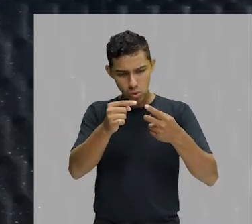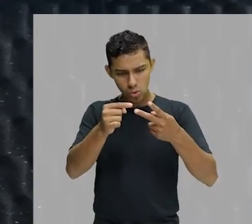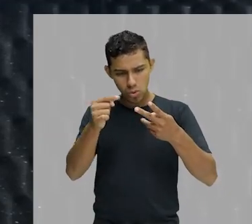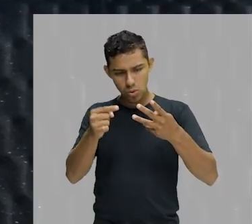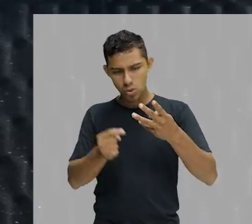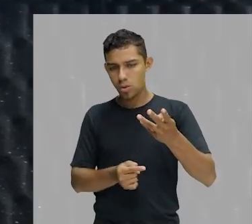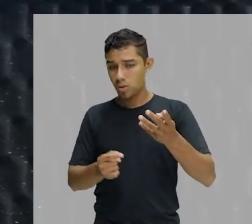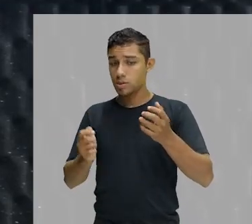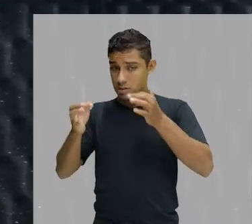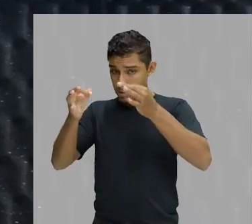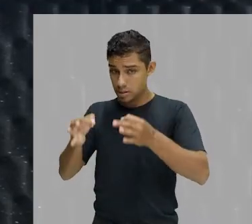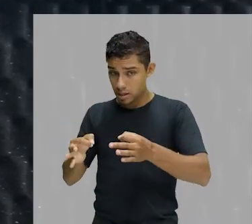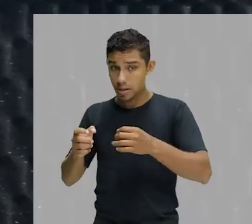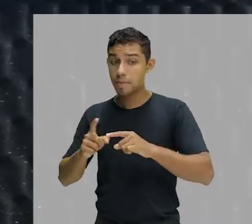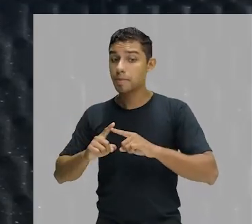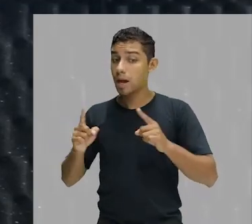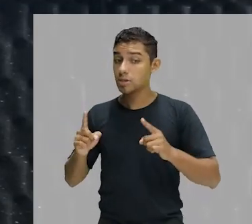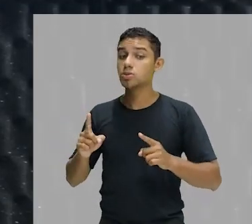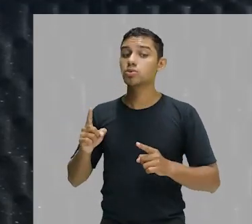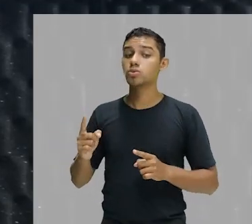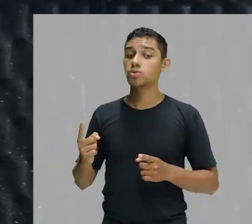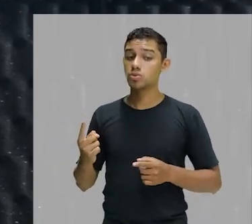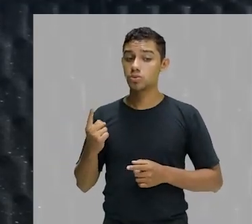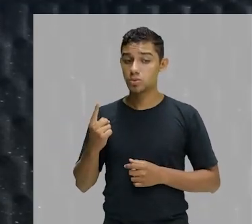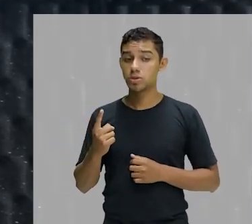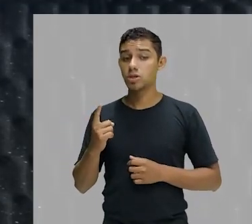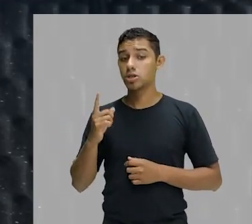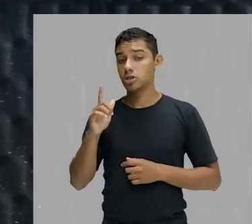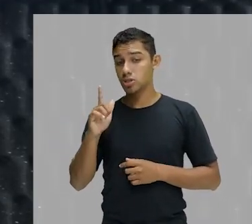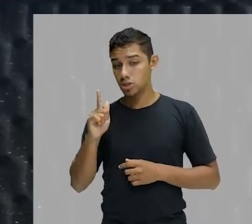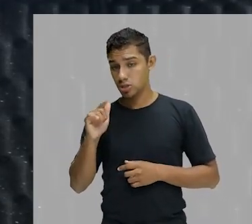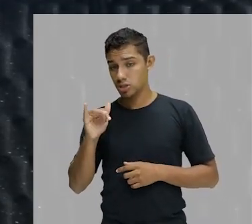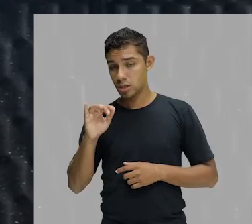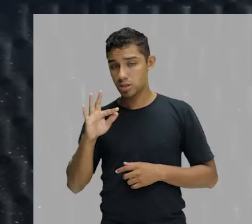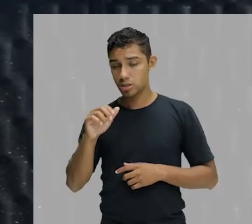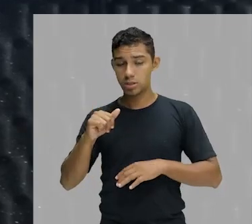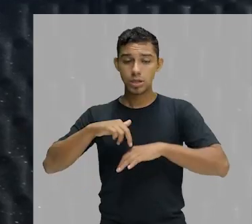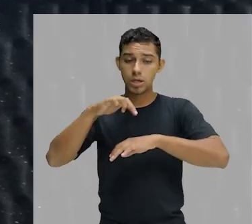à capacidade física. Só que a gente está falando aqui de ginástica